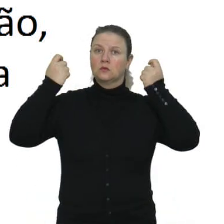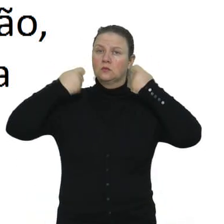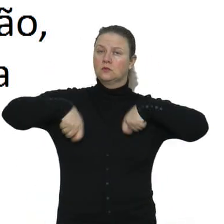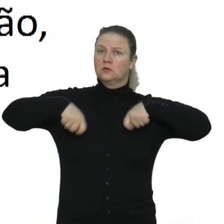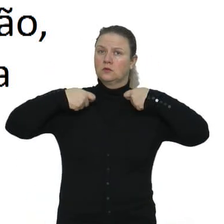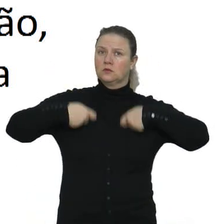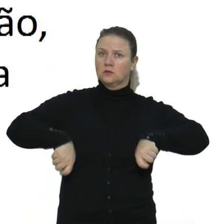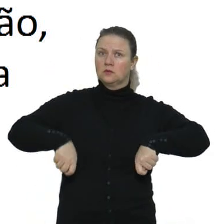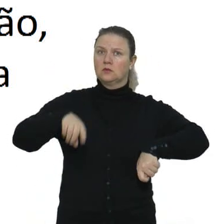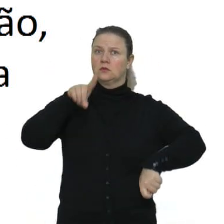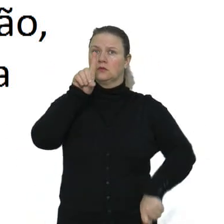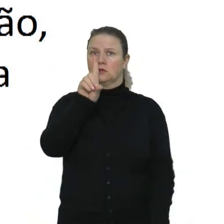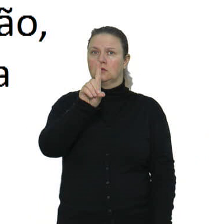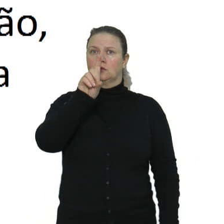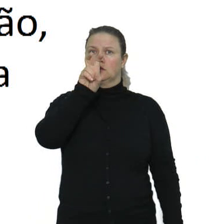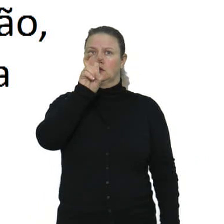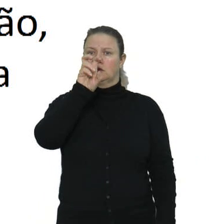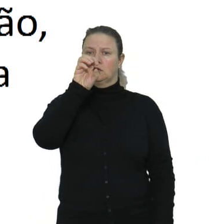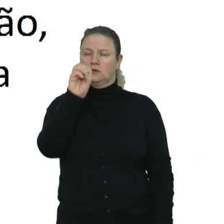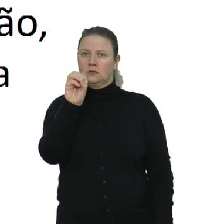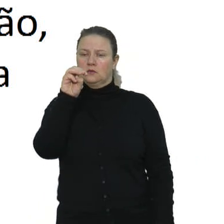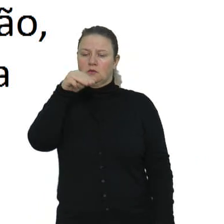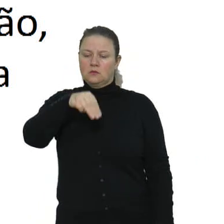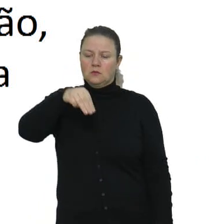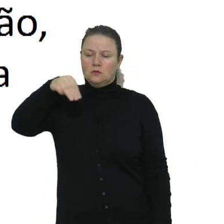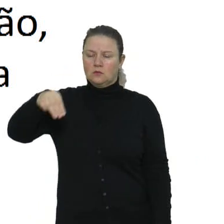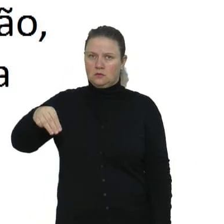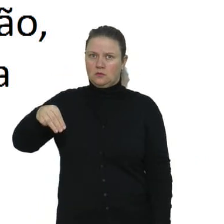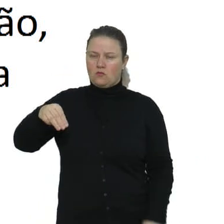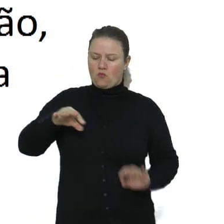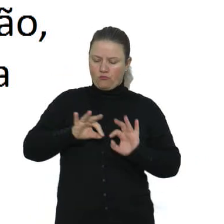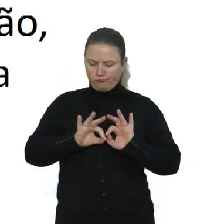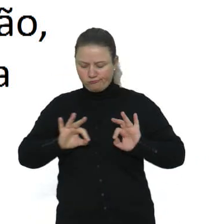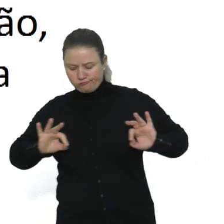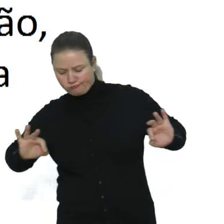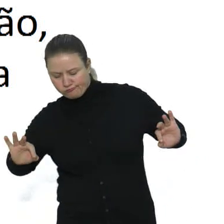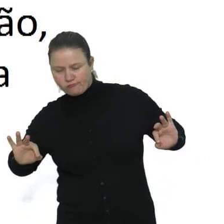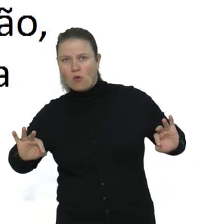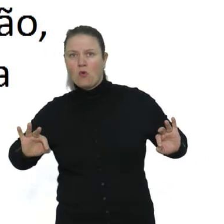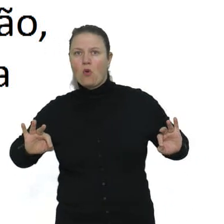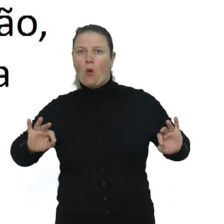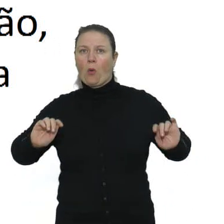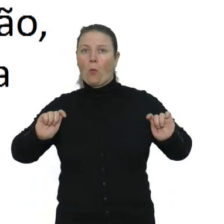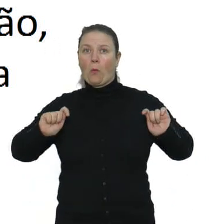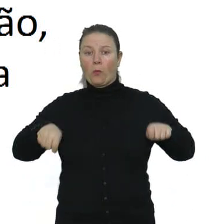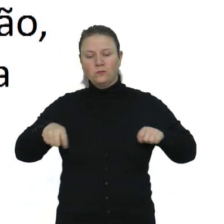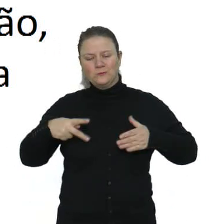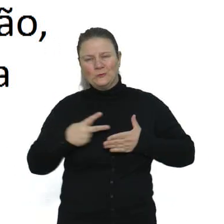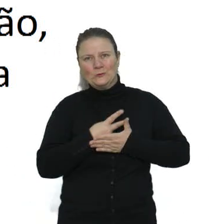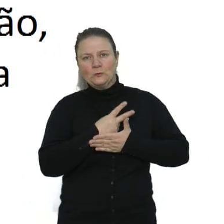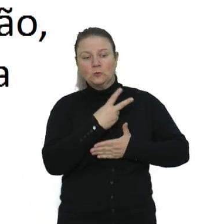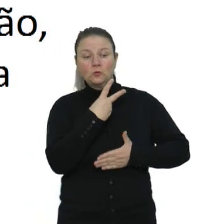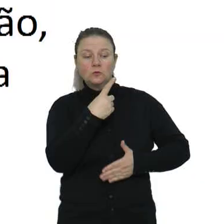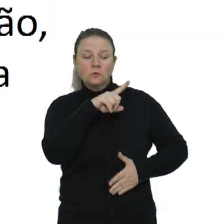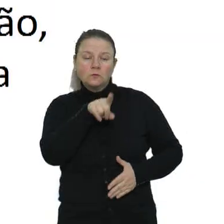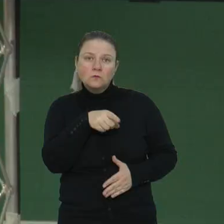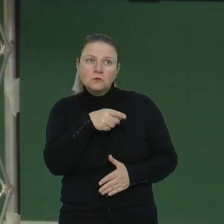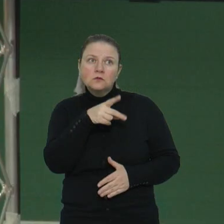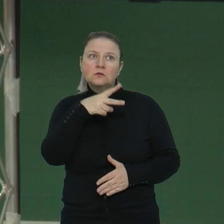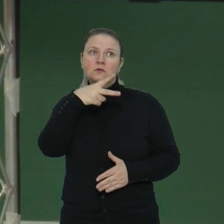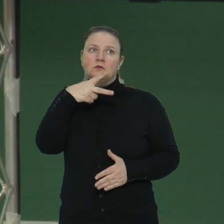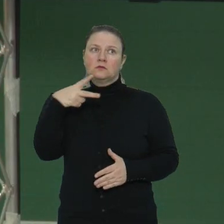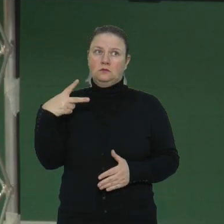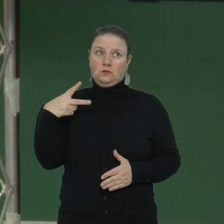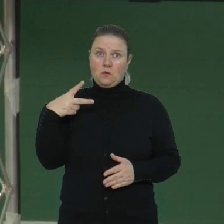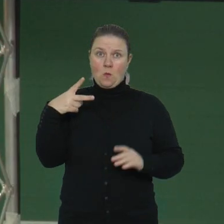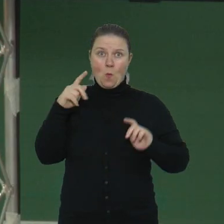tenha 150 milímetros de largura, permitindo uma margem de erro de 2,5 milímetros. Então pense, uma margem